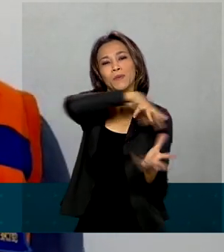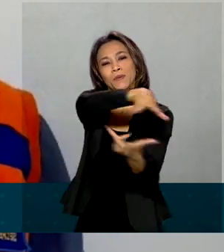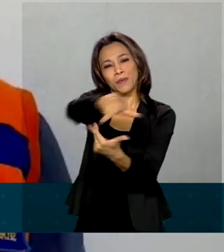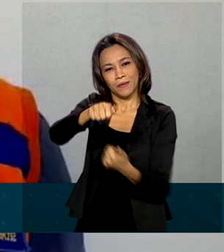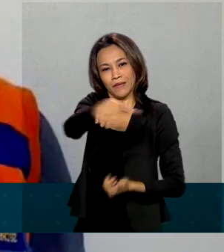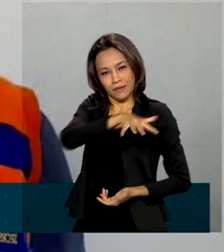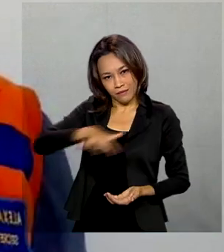riscos e desastres.